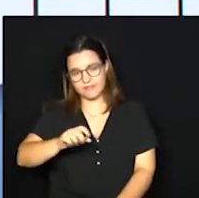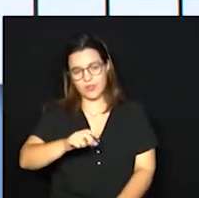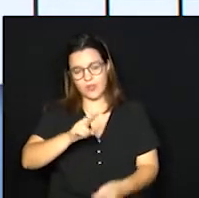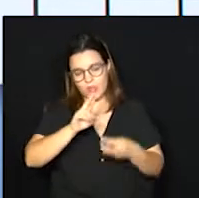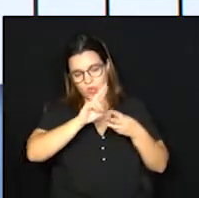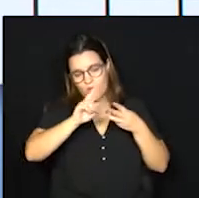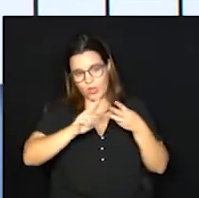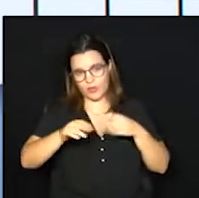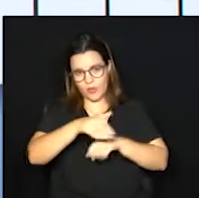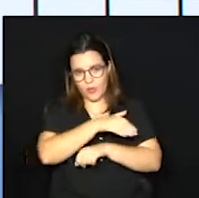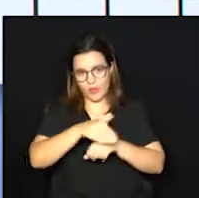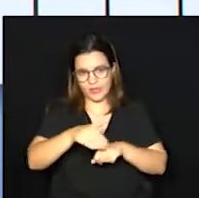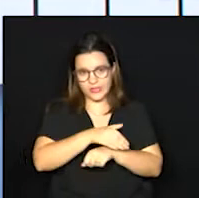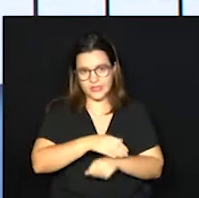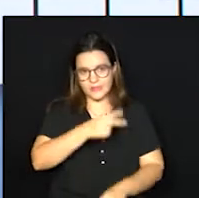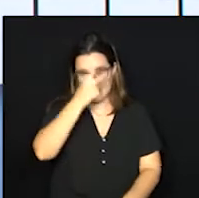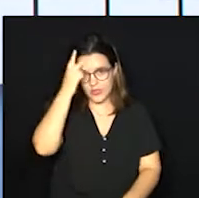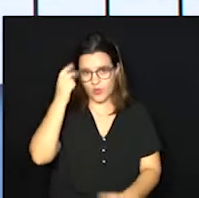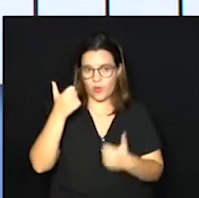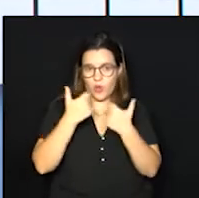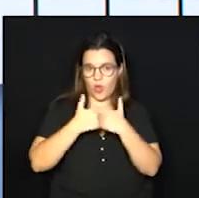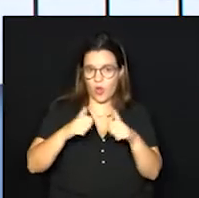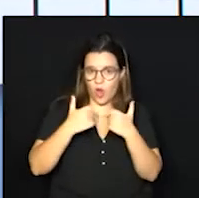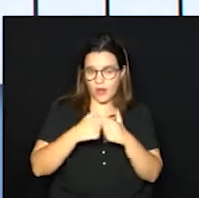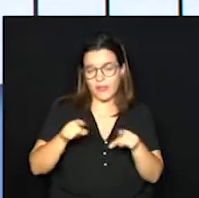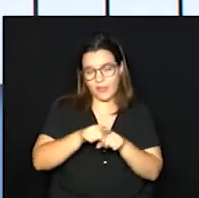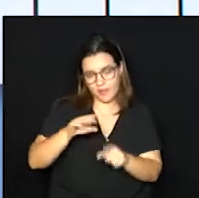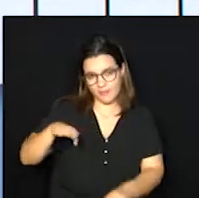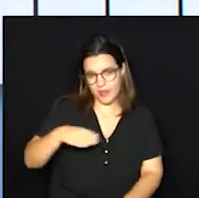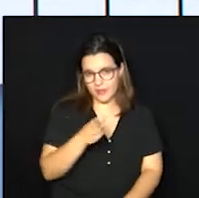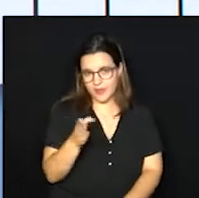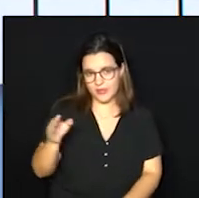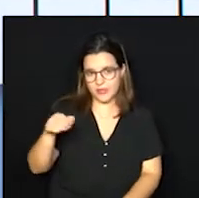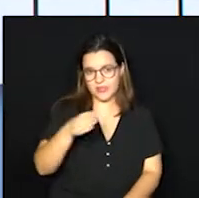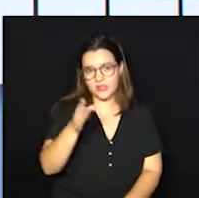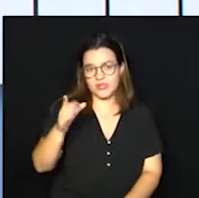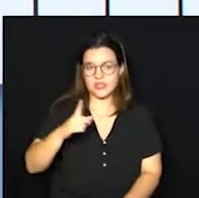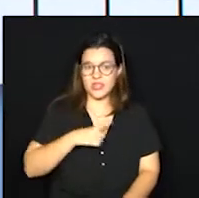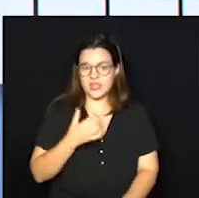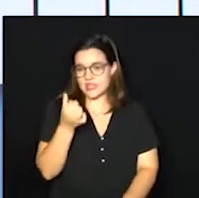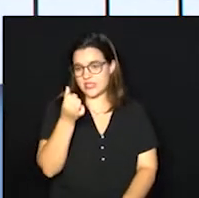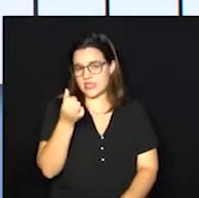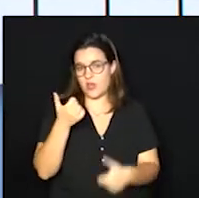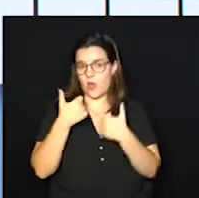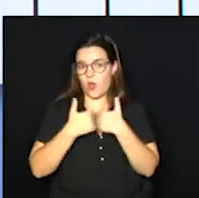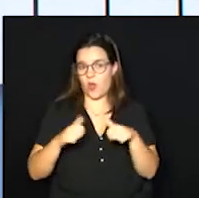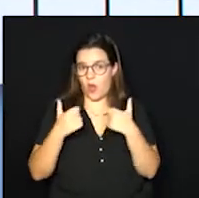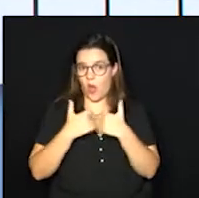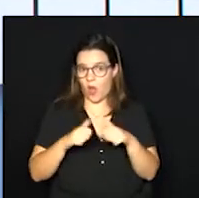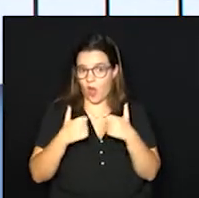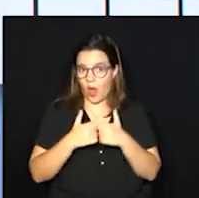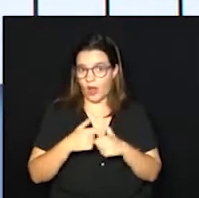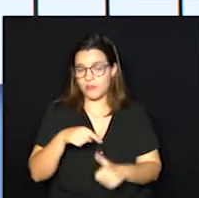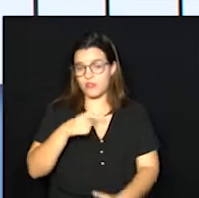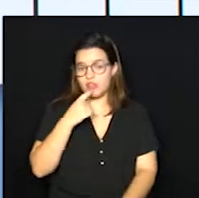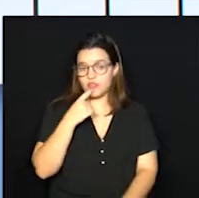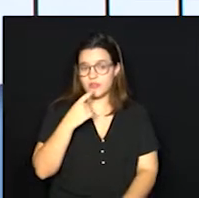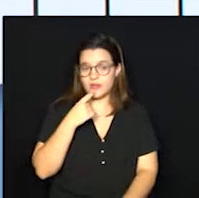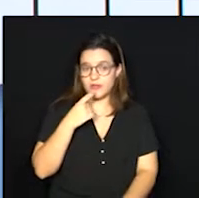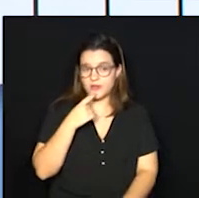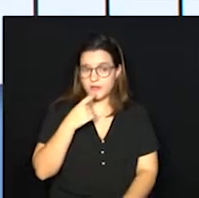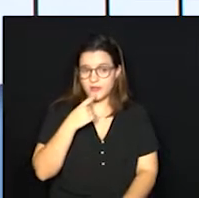também impacta você que anda de ônibus. Olha só, são 6 linhas do sistema de transporte público coletivo.